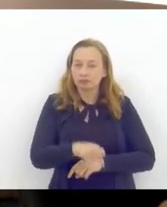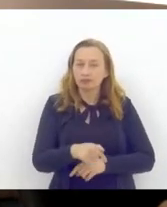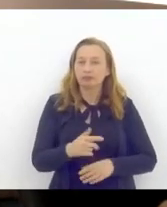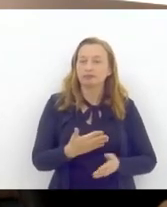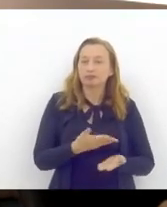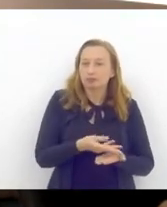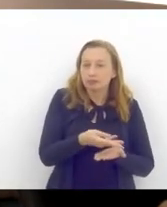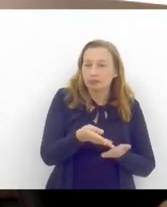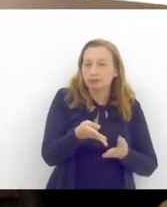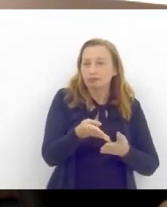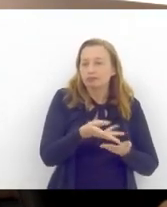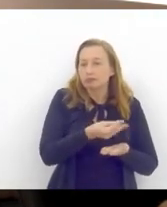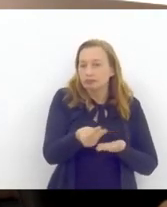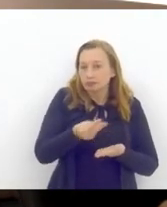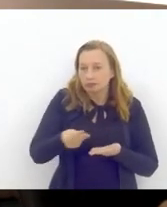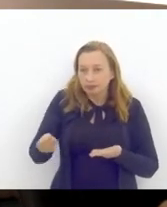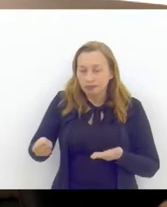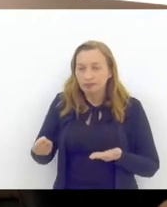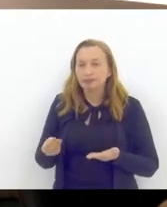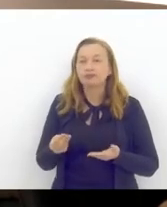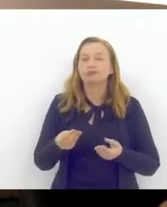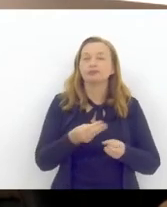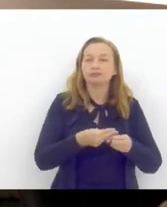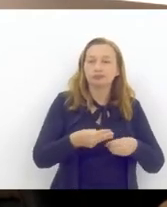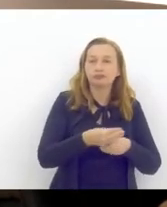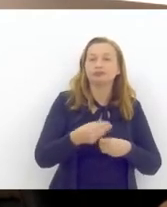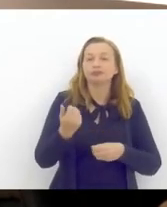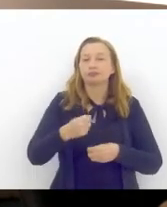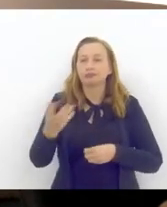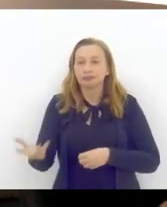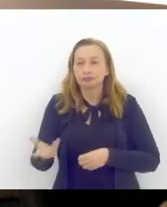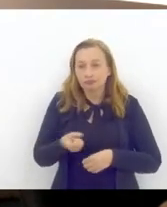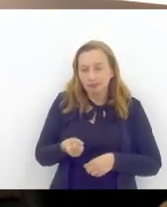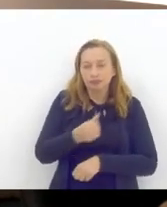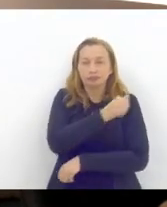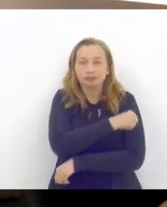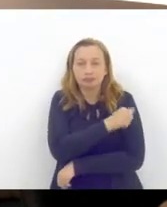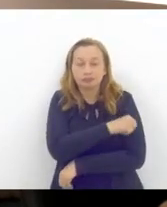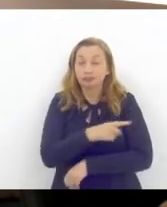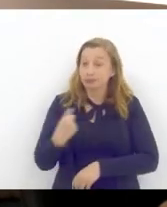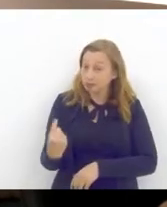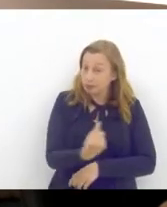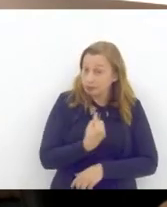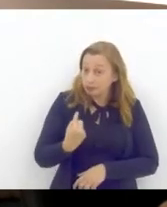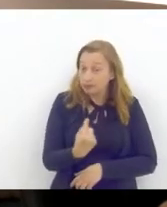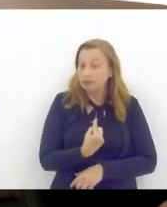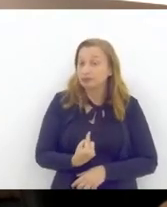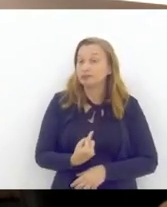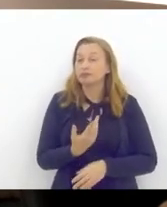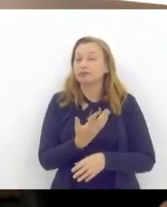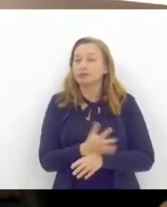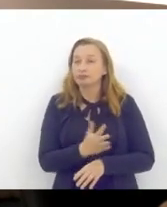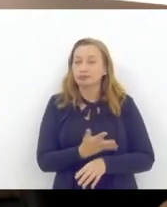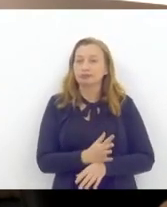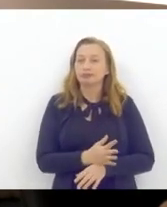partilha das compensações que o município do Rio de Janeiro tem que receber, e que nós, na prática, temos